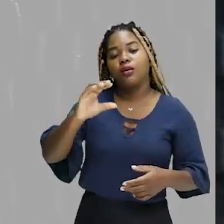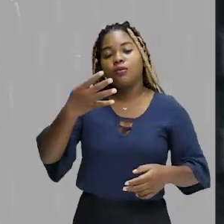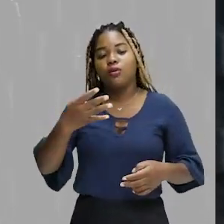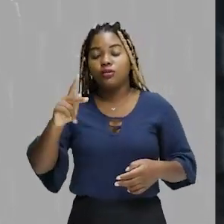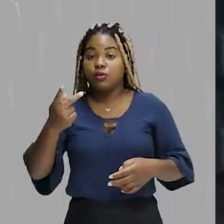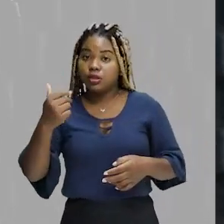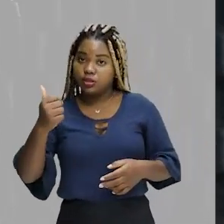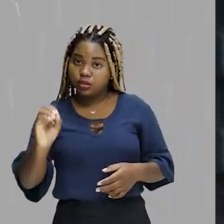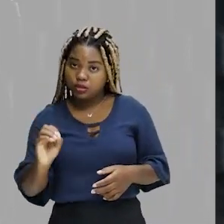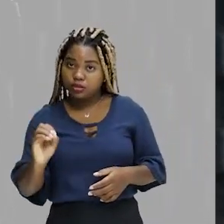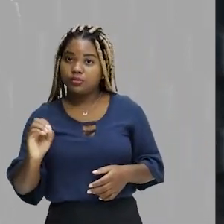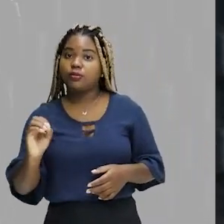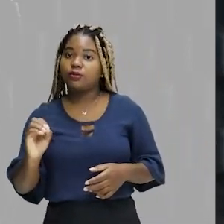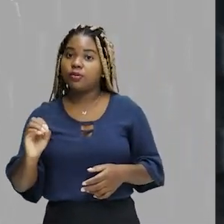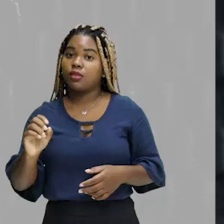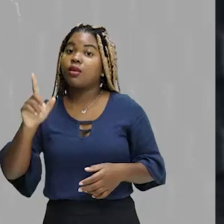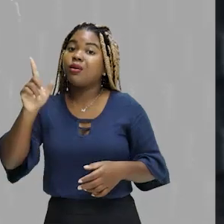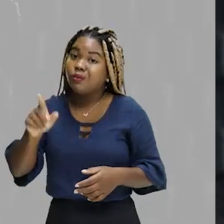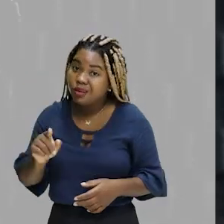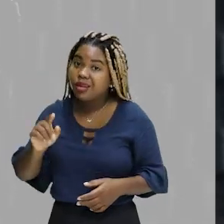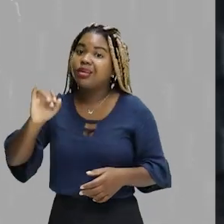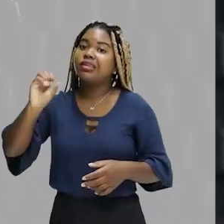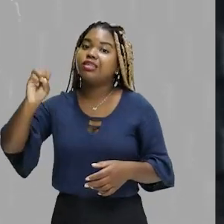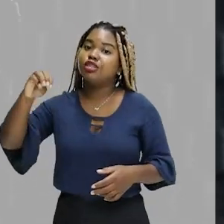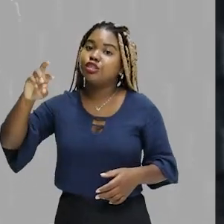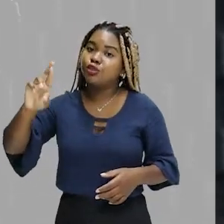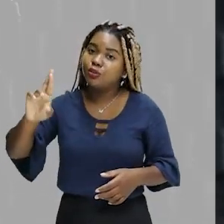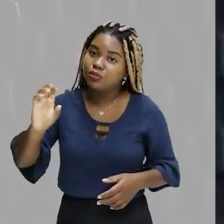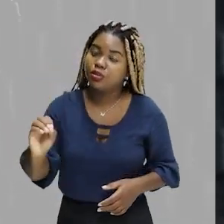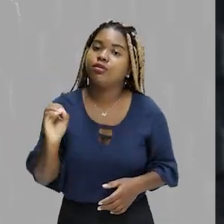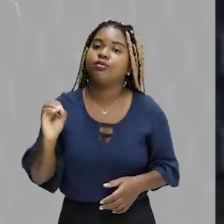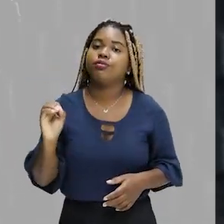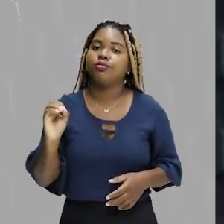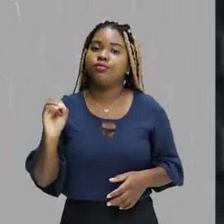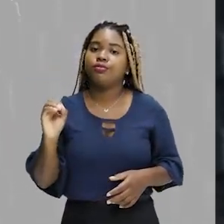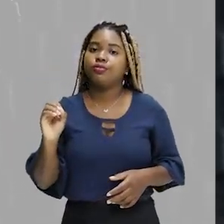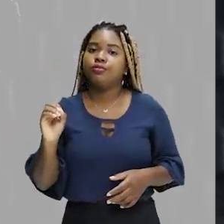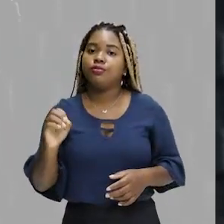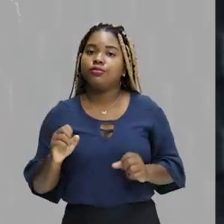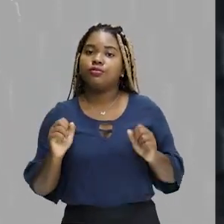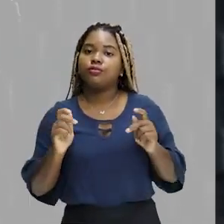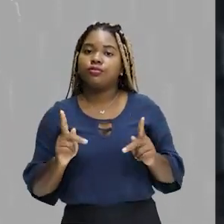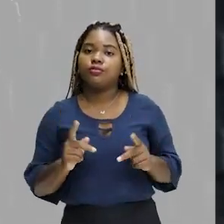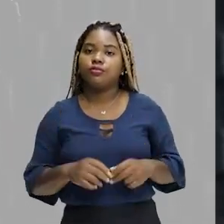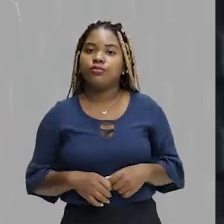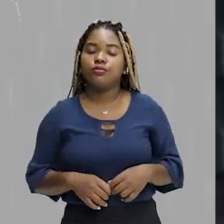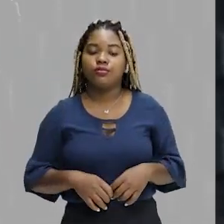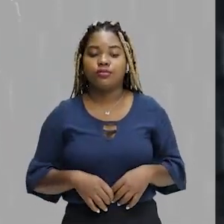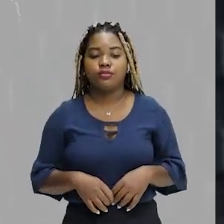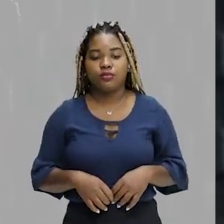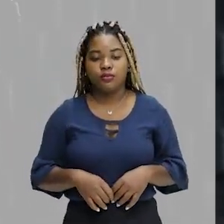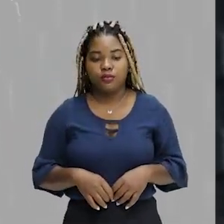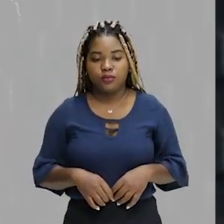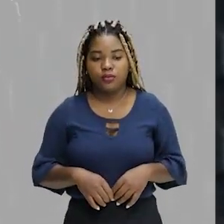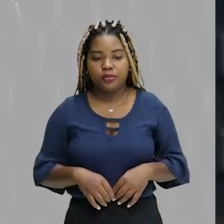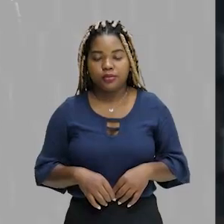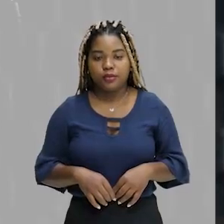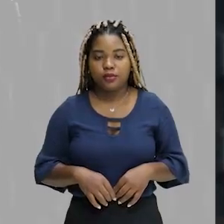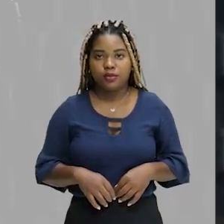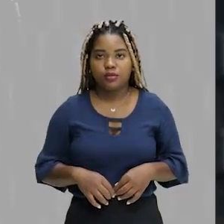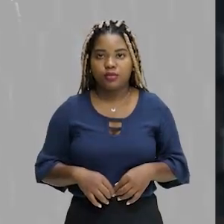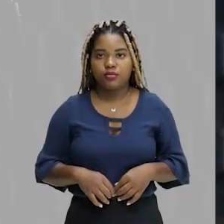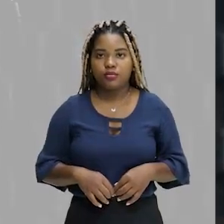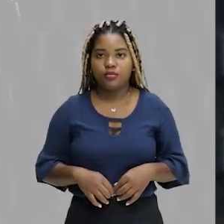C4H10. Beleza? Então, esse na verdade é o conceito de isomeria. Compostos diferentes que apresentam a